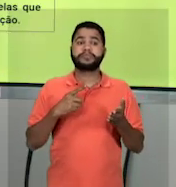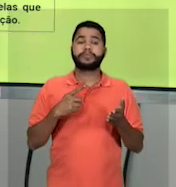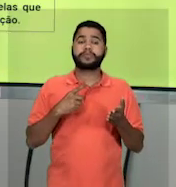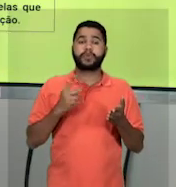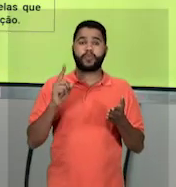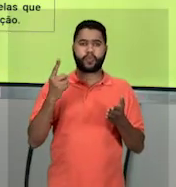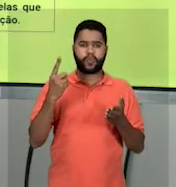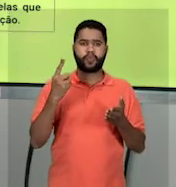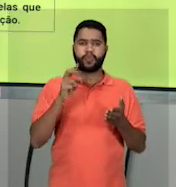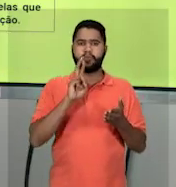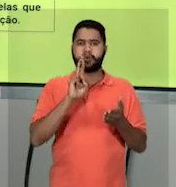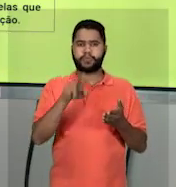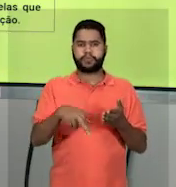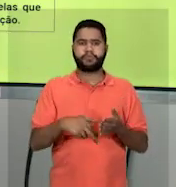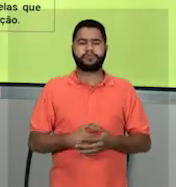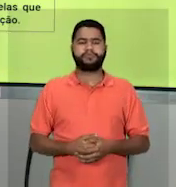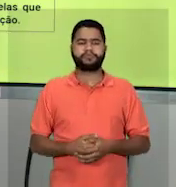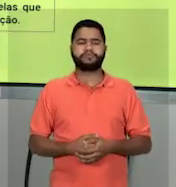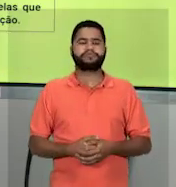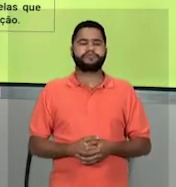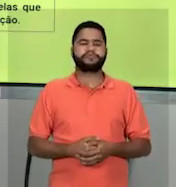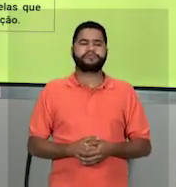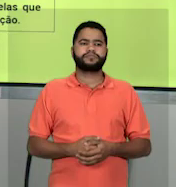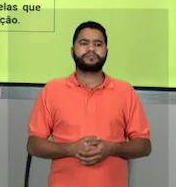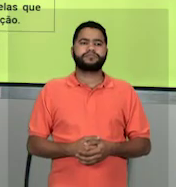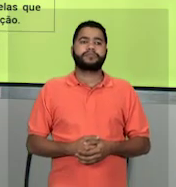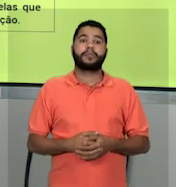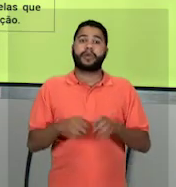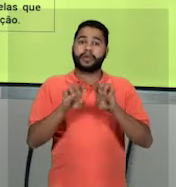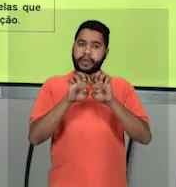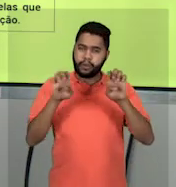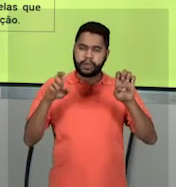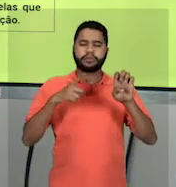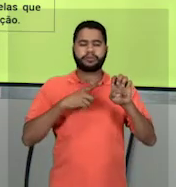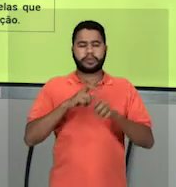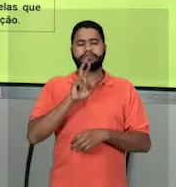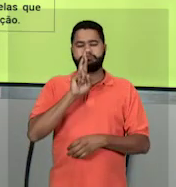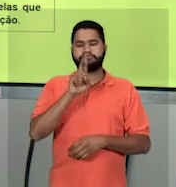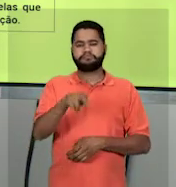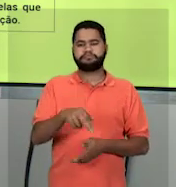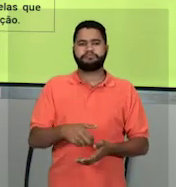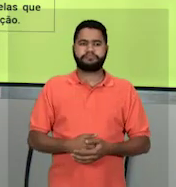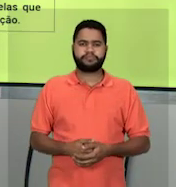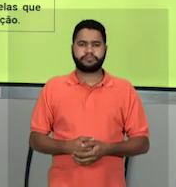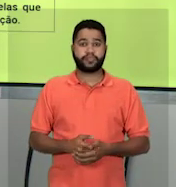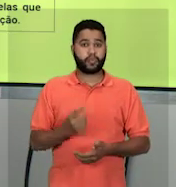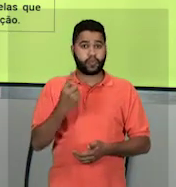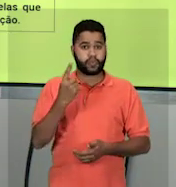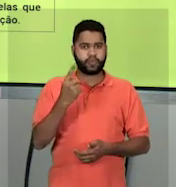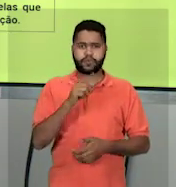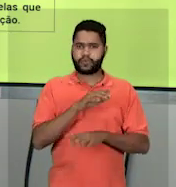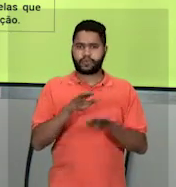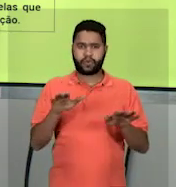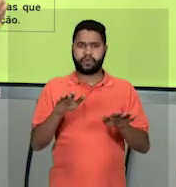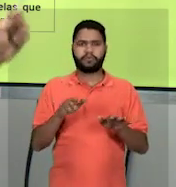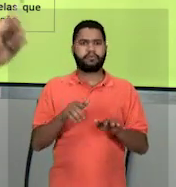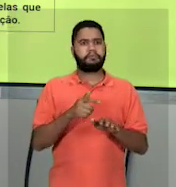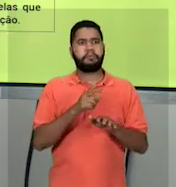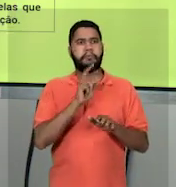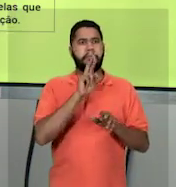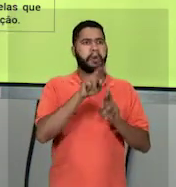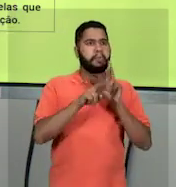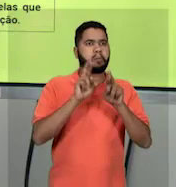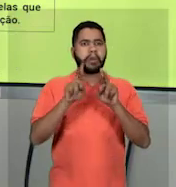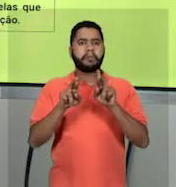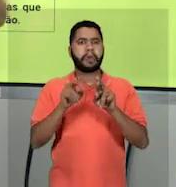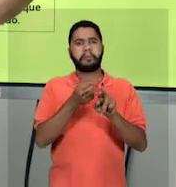uma solução tranquilo as equações que eu passar para você possui uma única solução vamos lá as equações